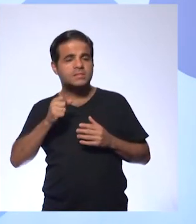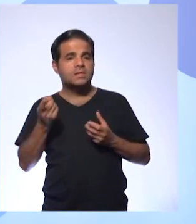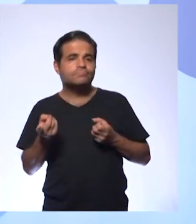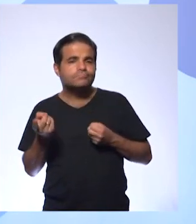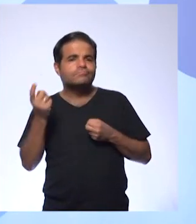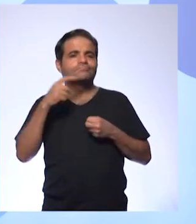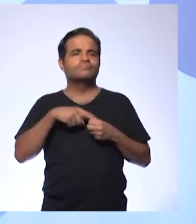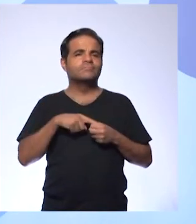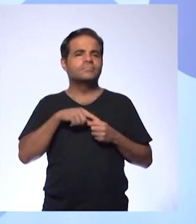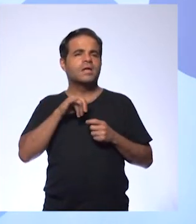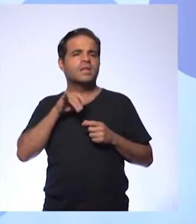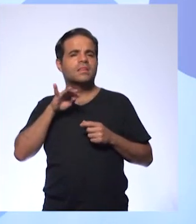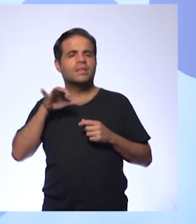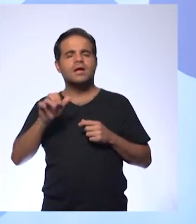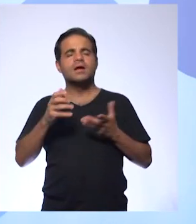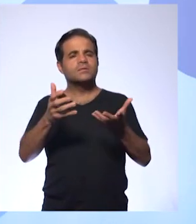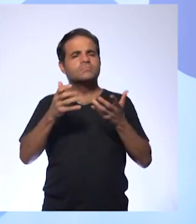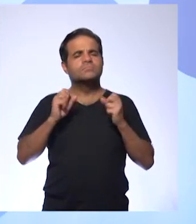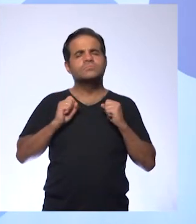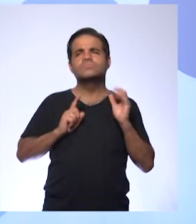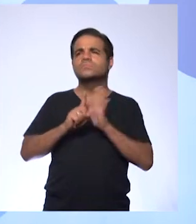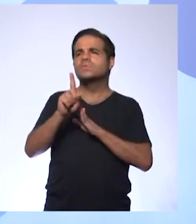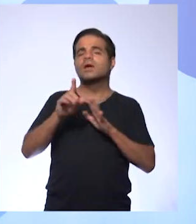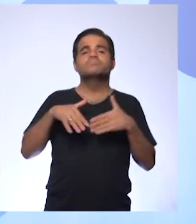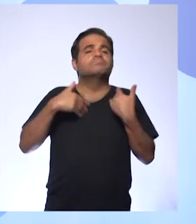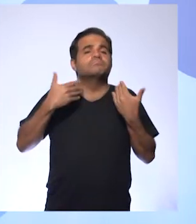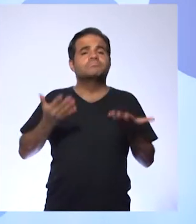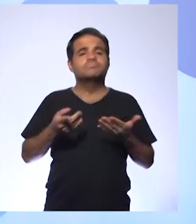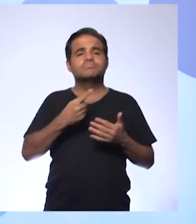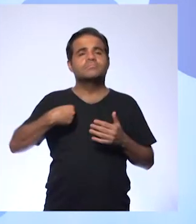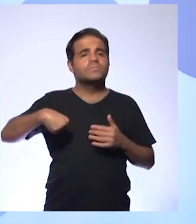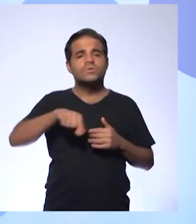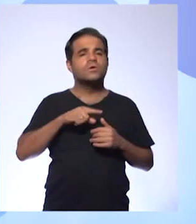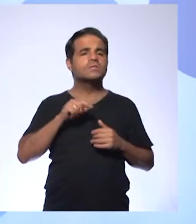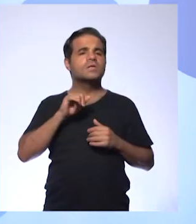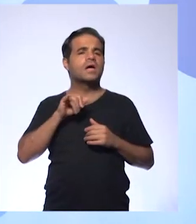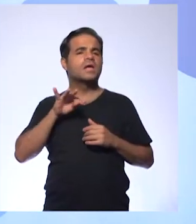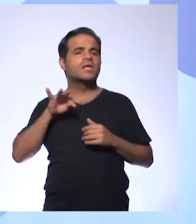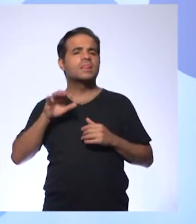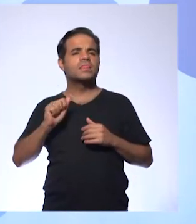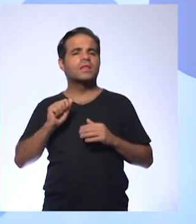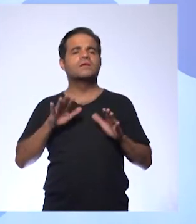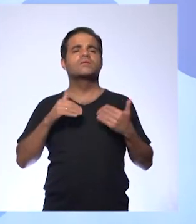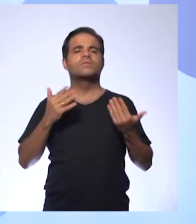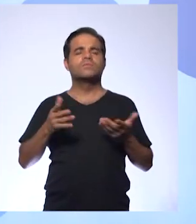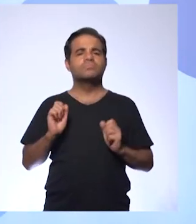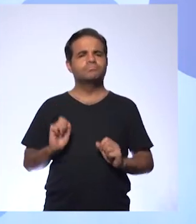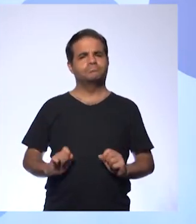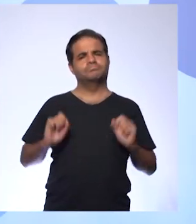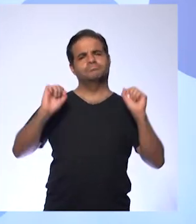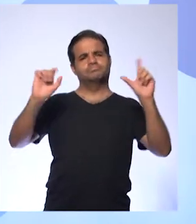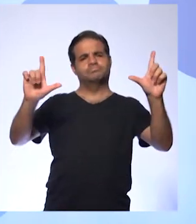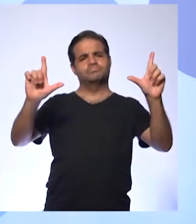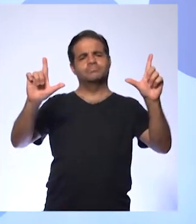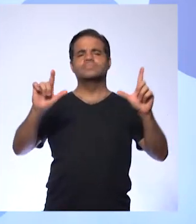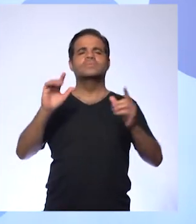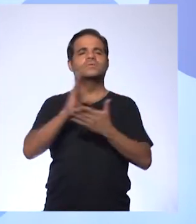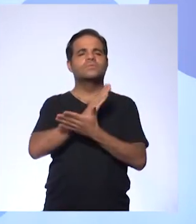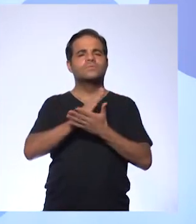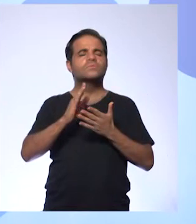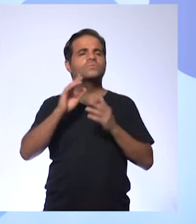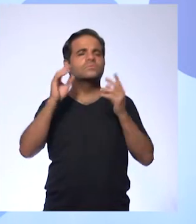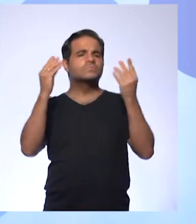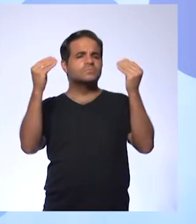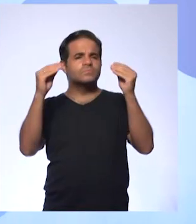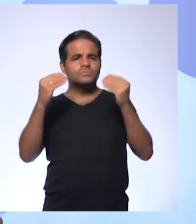a Ítaca. A gente pode se perguntar qual é a nossa Ítaca. Então, aqui, rapidamente na tela para vocês, alguns pontos